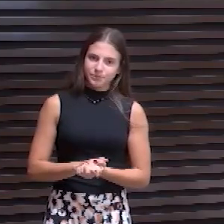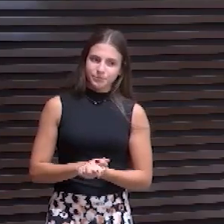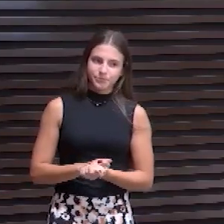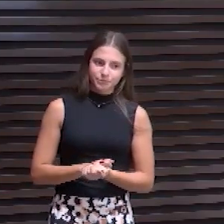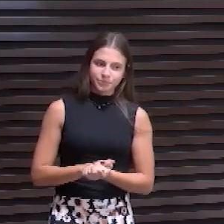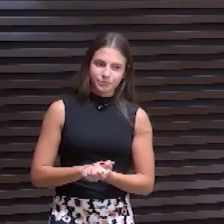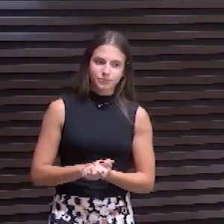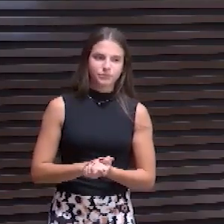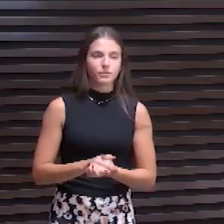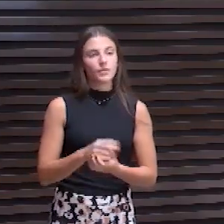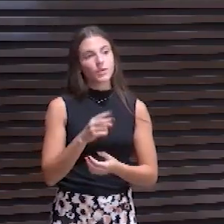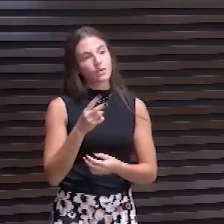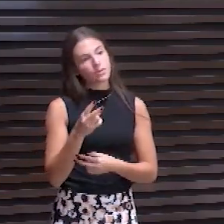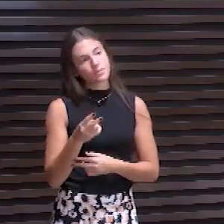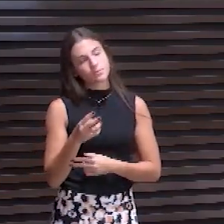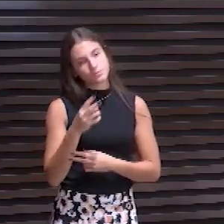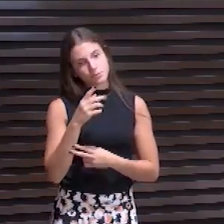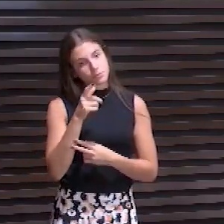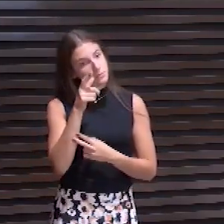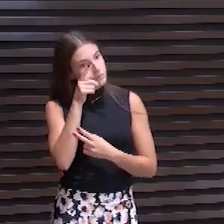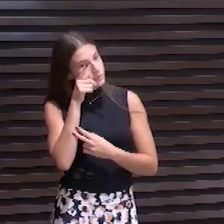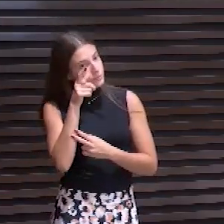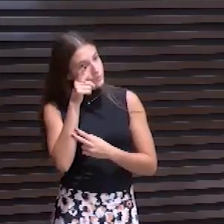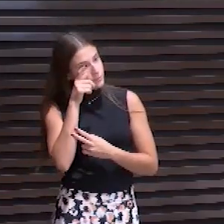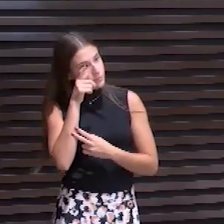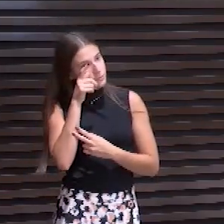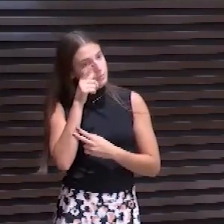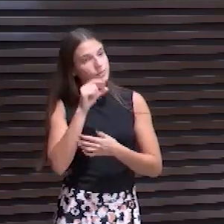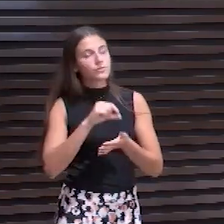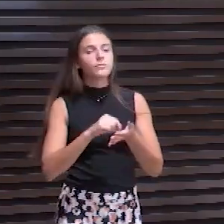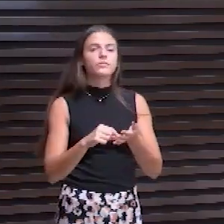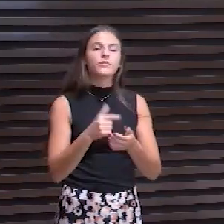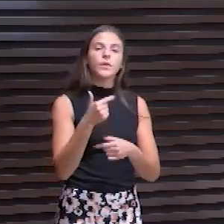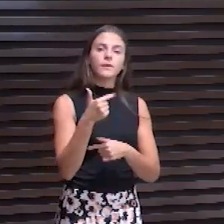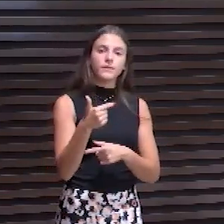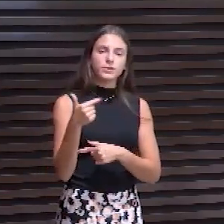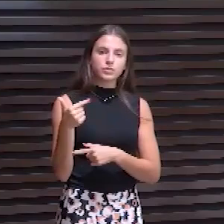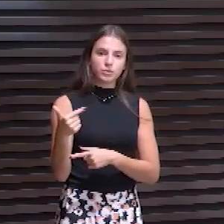Então, vamos observar ali o versículo 22 do nosso texto, Lucas capítulo 4.